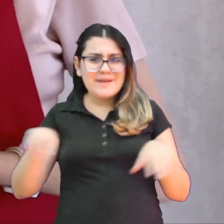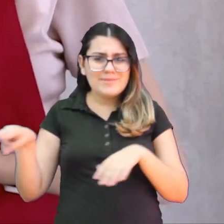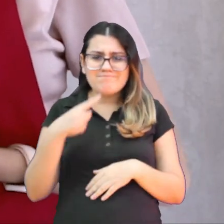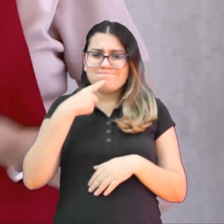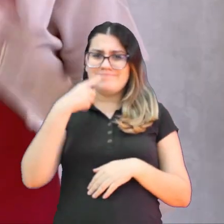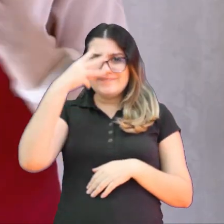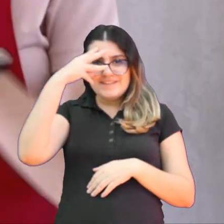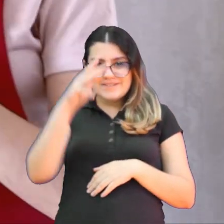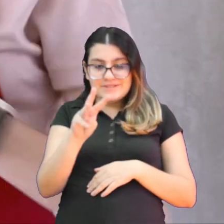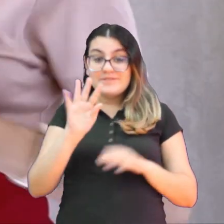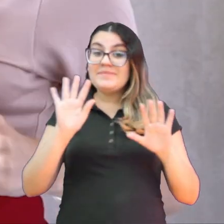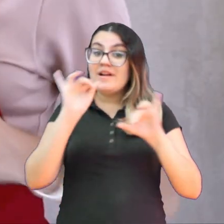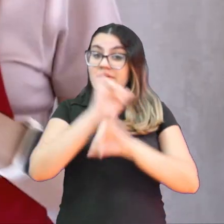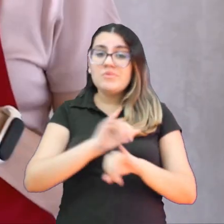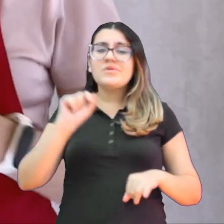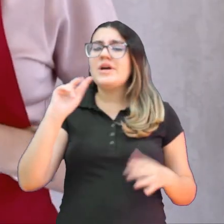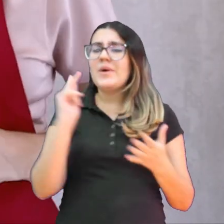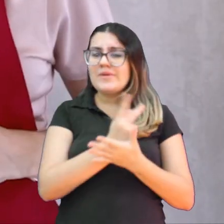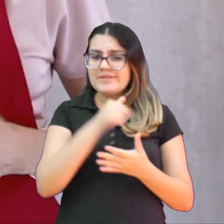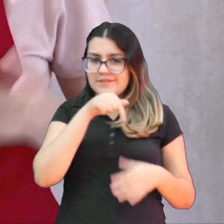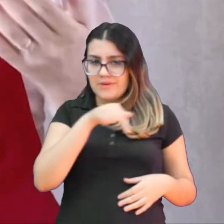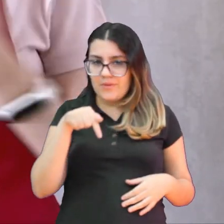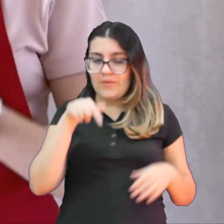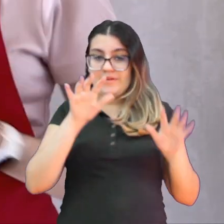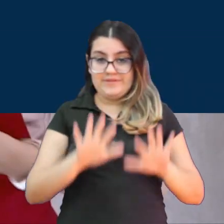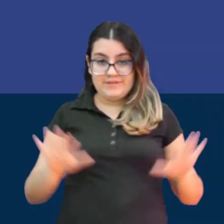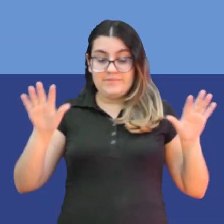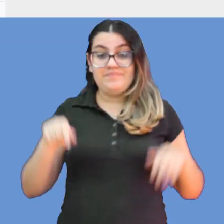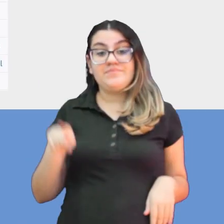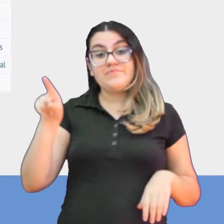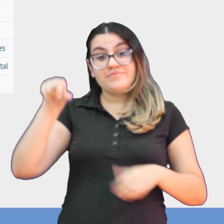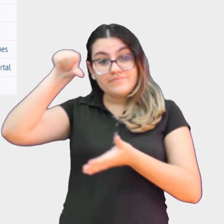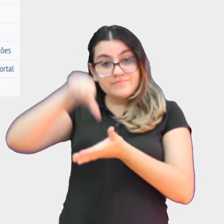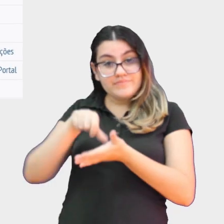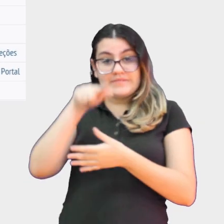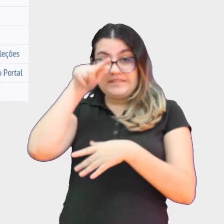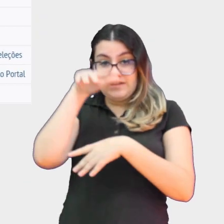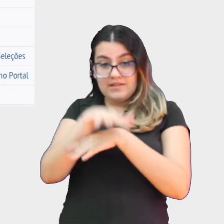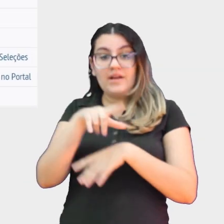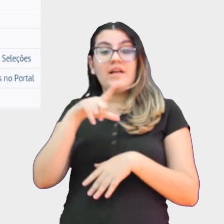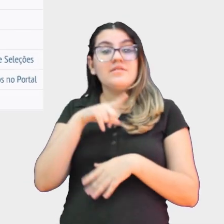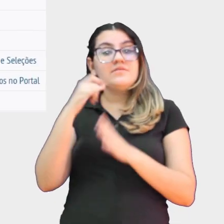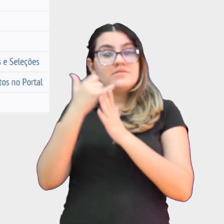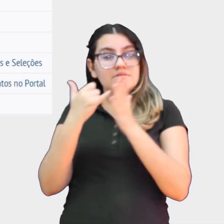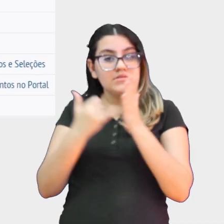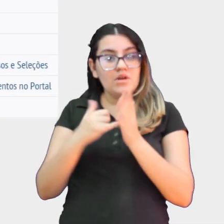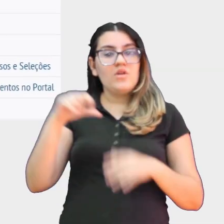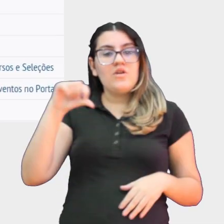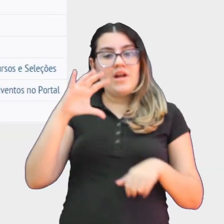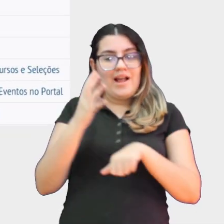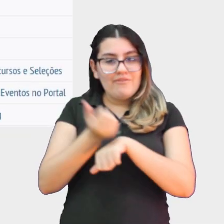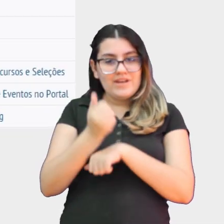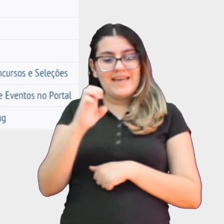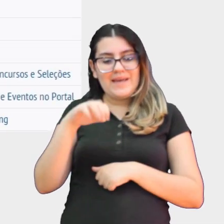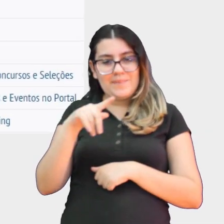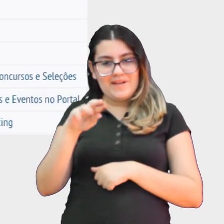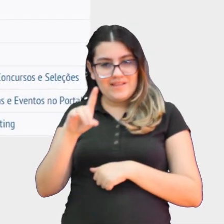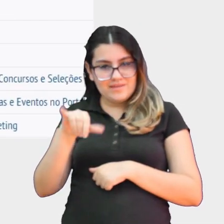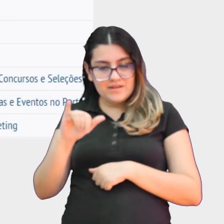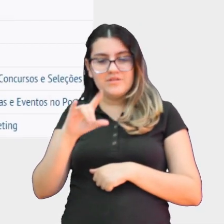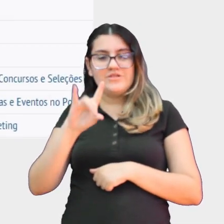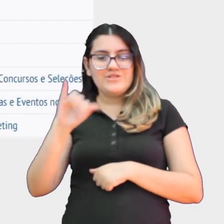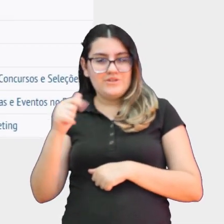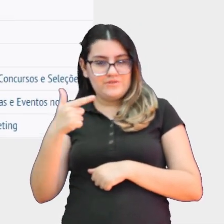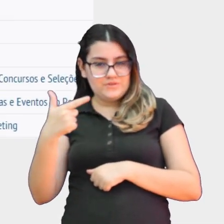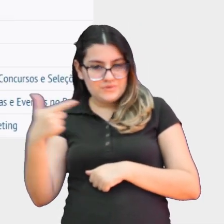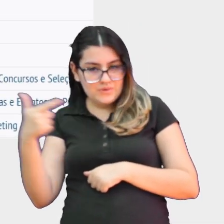semana terminando mais cedo e vamos ao que foi notícia na UFC. O Campus de Quixadá está recebendo inscrições para a 9ª edição do Empreendei, que acontece nos